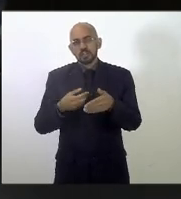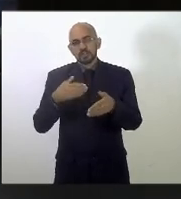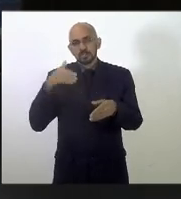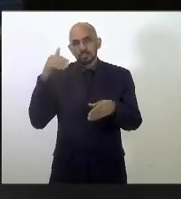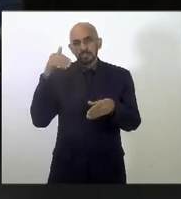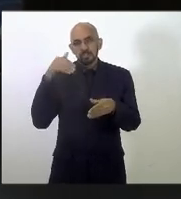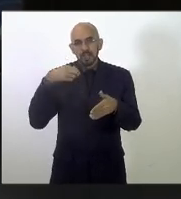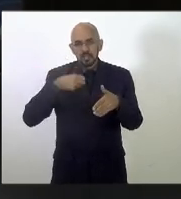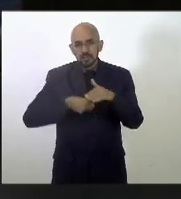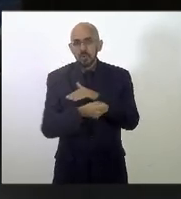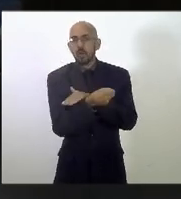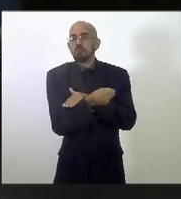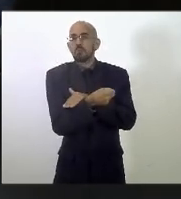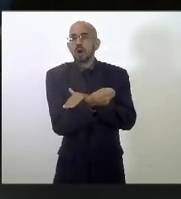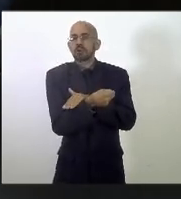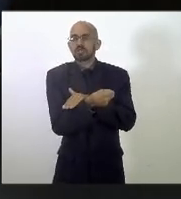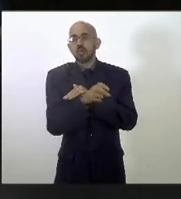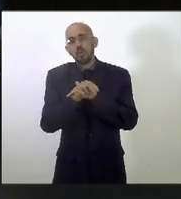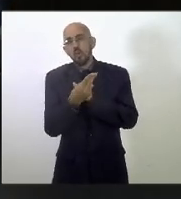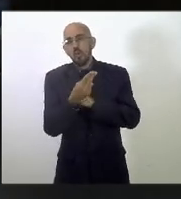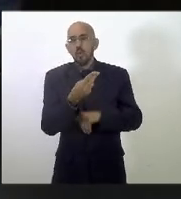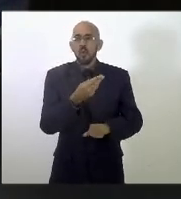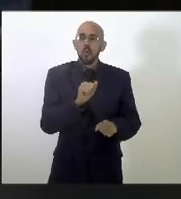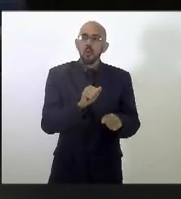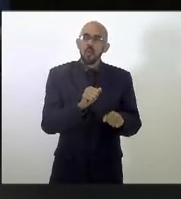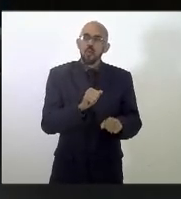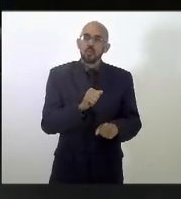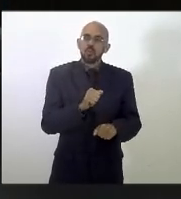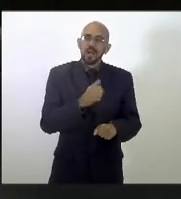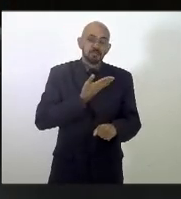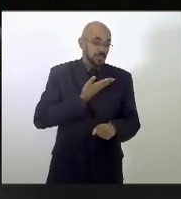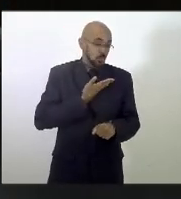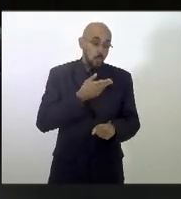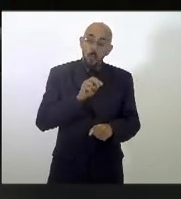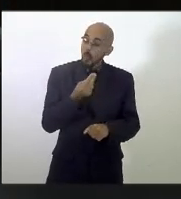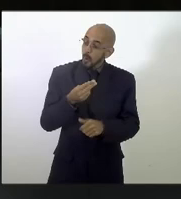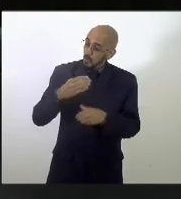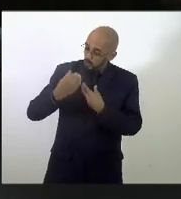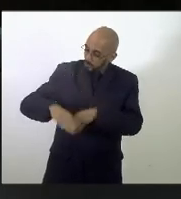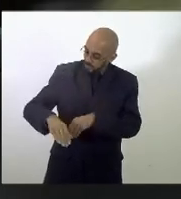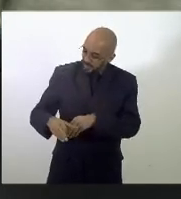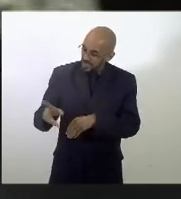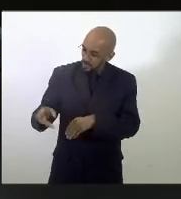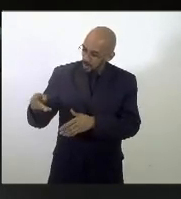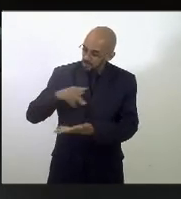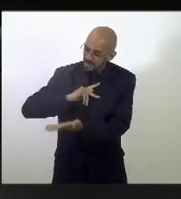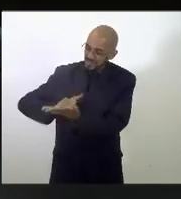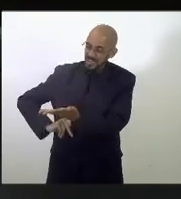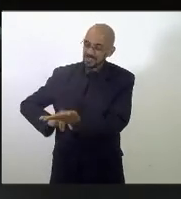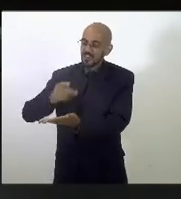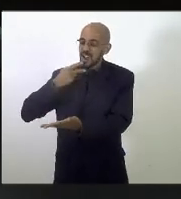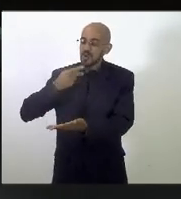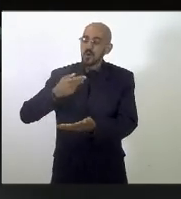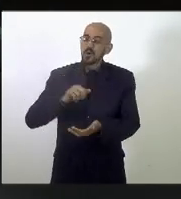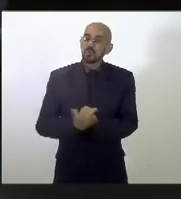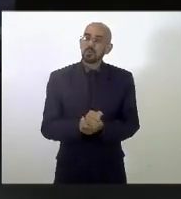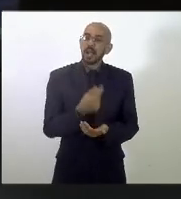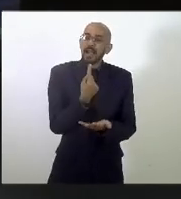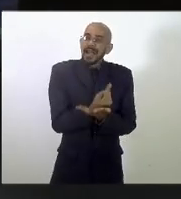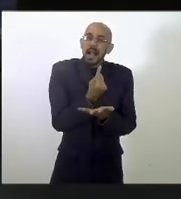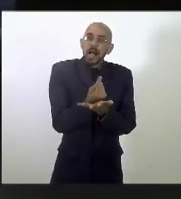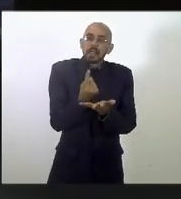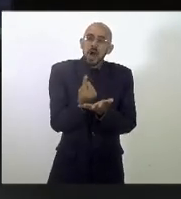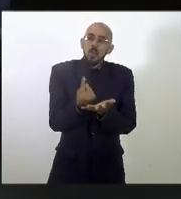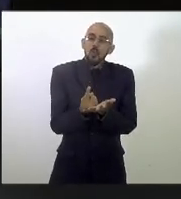nomeado ou simplesmente amigo, ou concursado também, né, presidente? Cada um de nós está aqui hoje para trabalhar pela